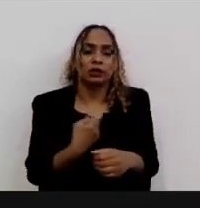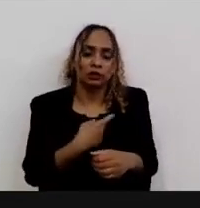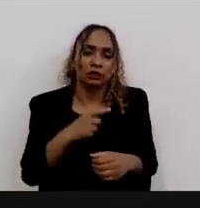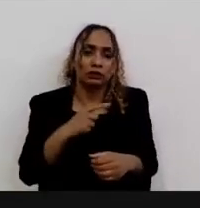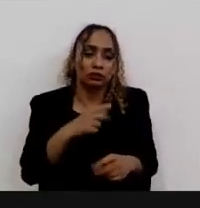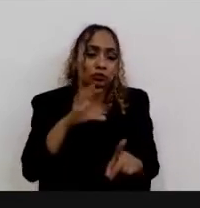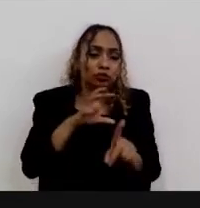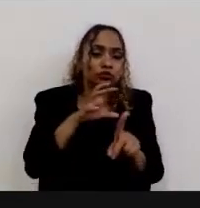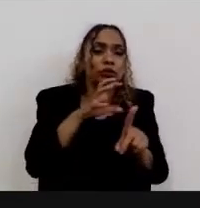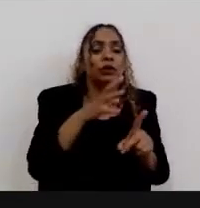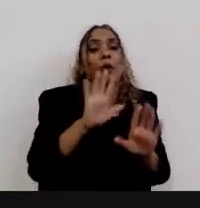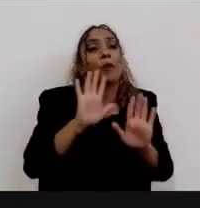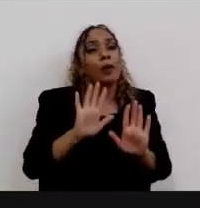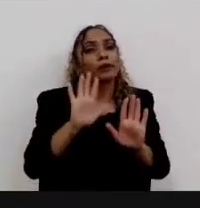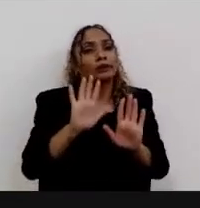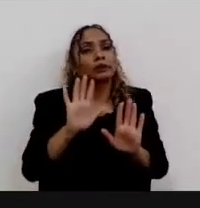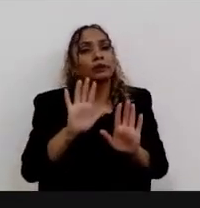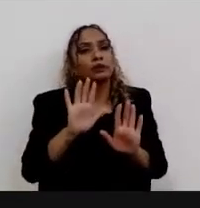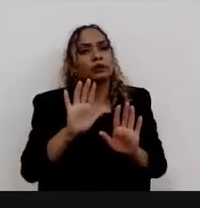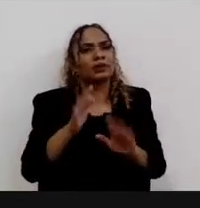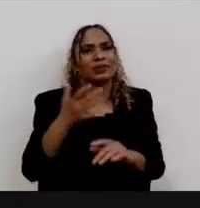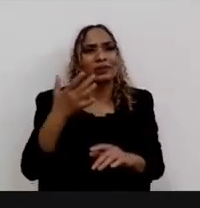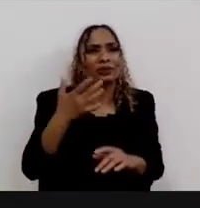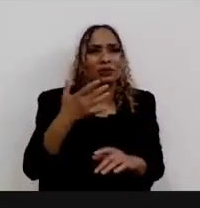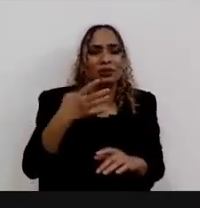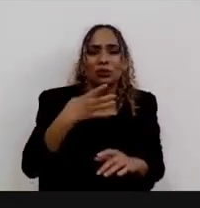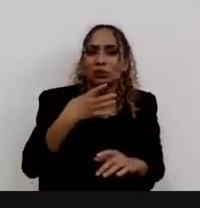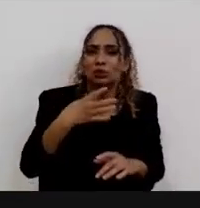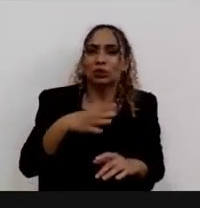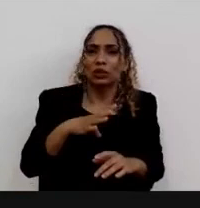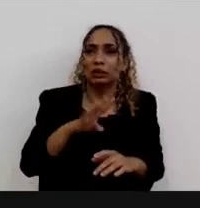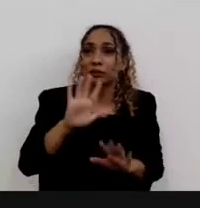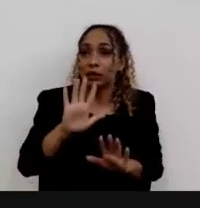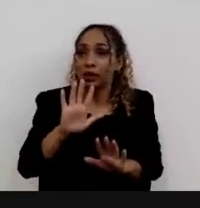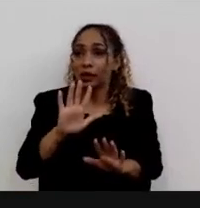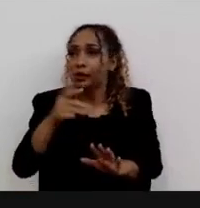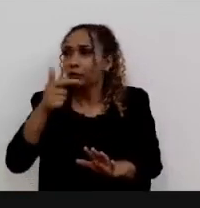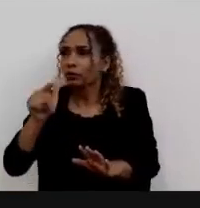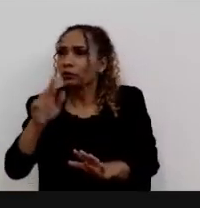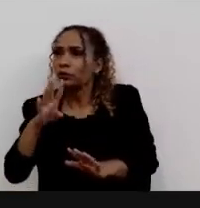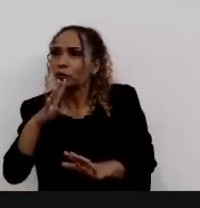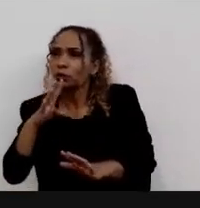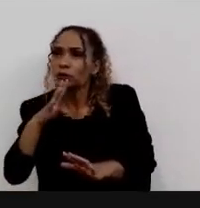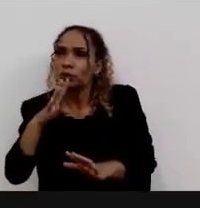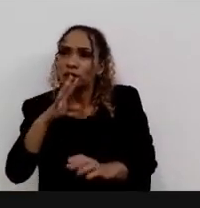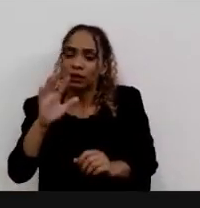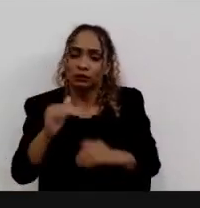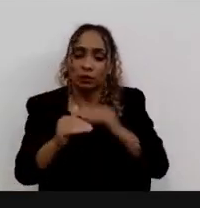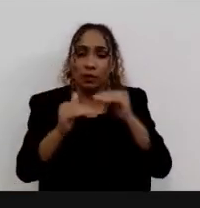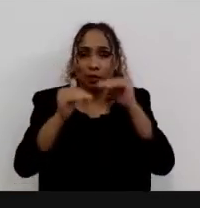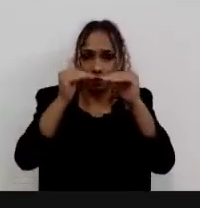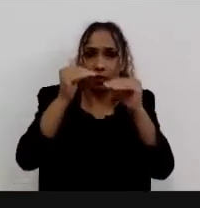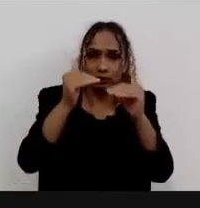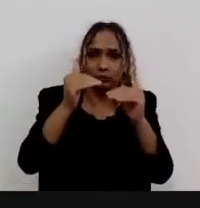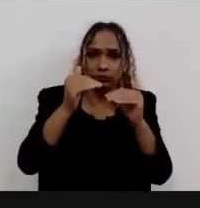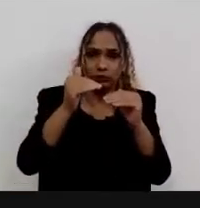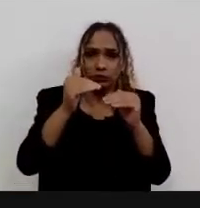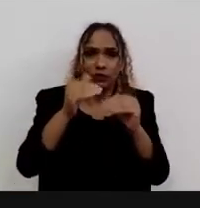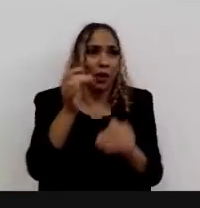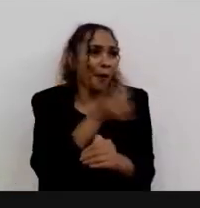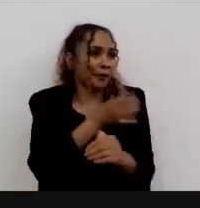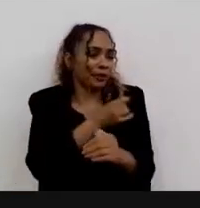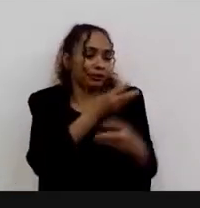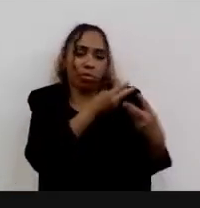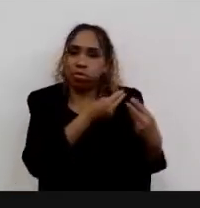desconhecemos. Mas quando o desconhecido passa a ser conhecido, e isso acontece gradativamente, o medo vai